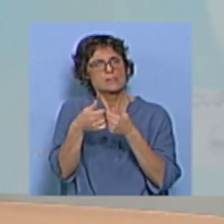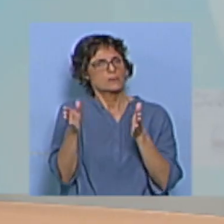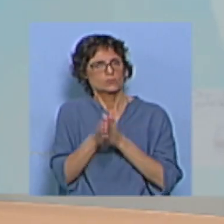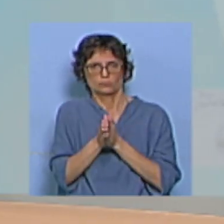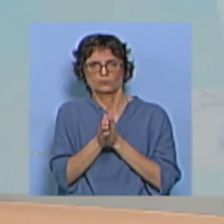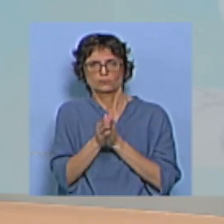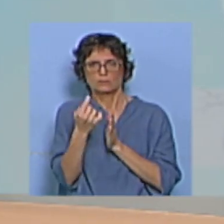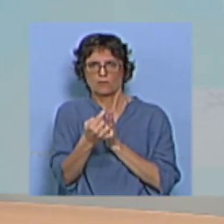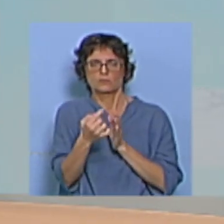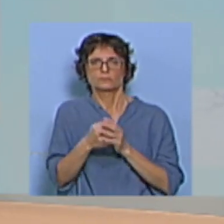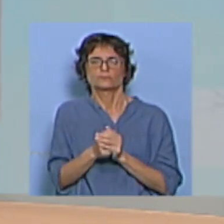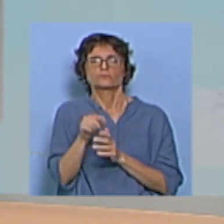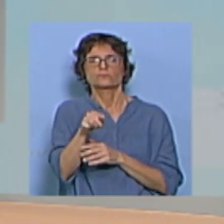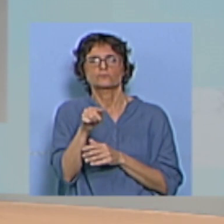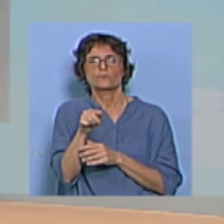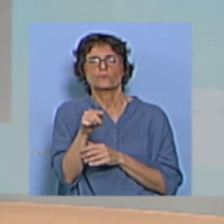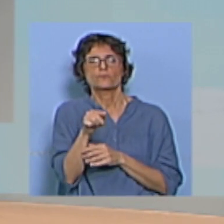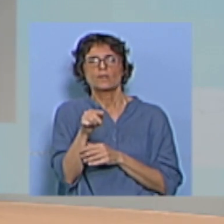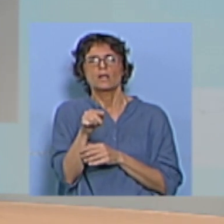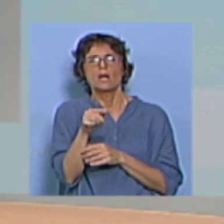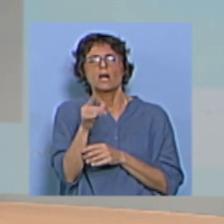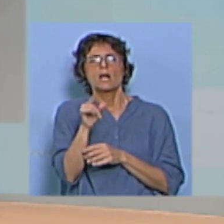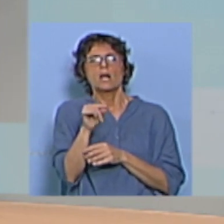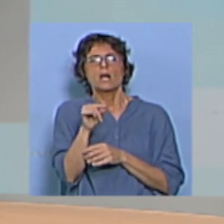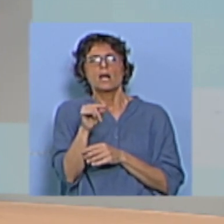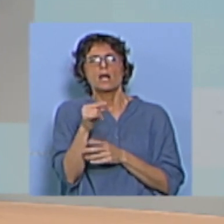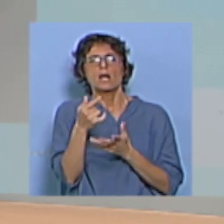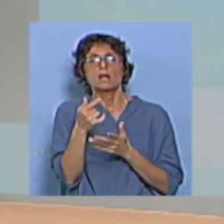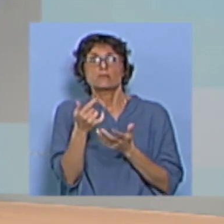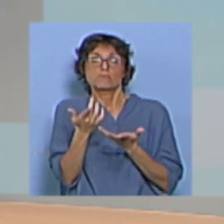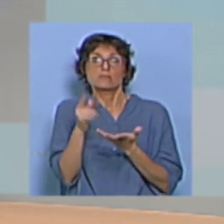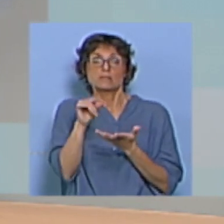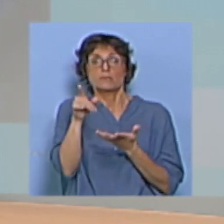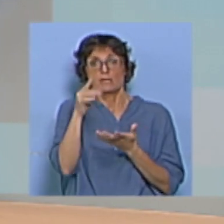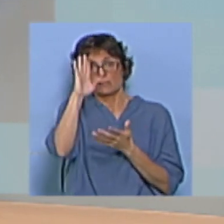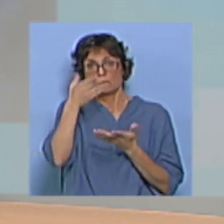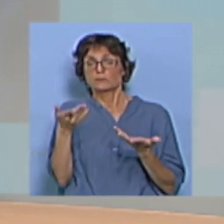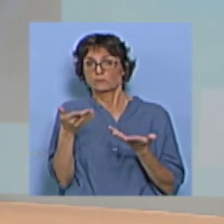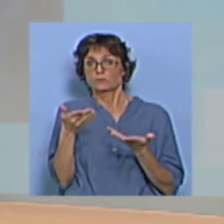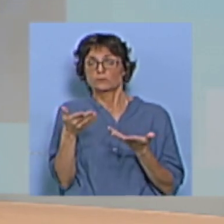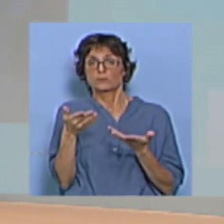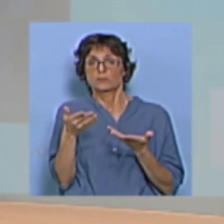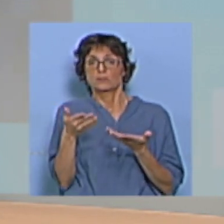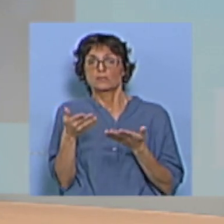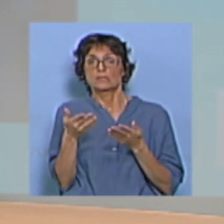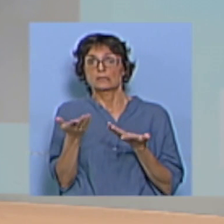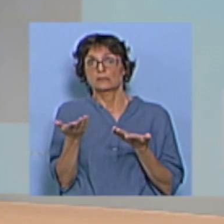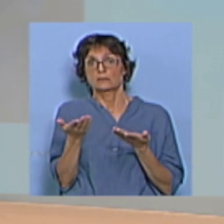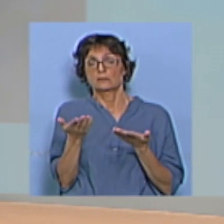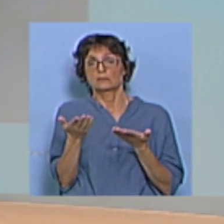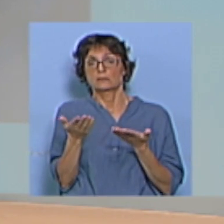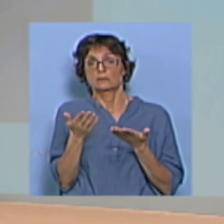uma circunstância que pode ser um indicador se de facto estamos todos no mesmo barco ou não, que é o acesso a uma vacina quando